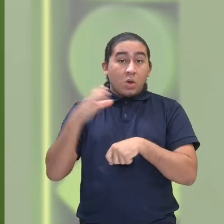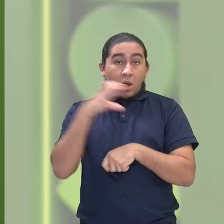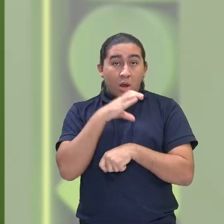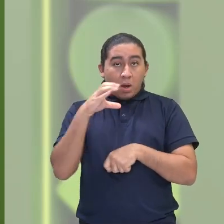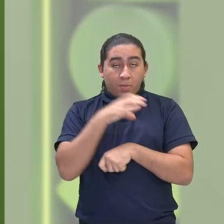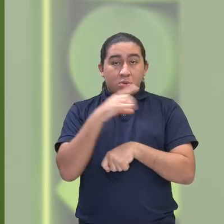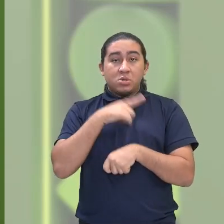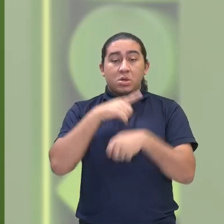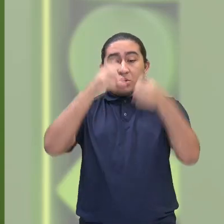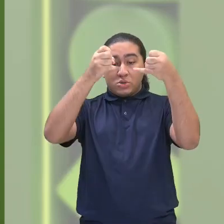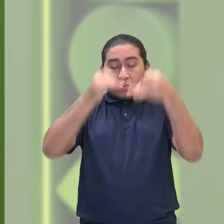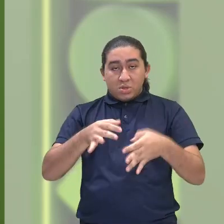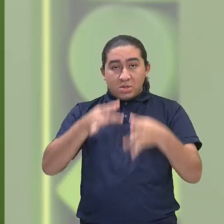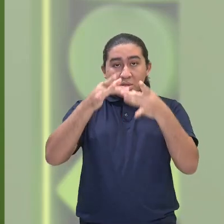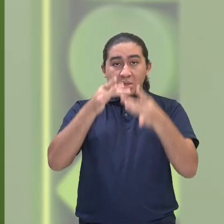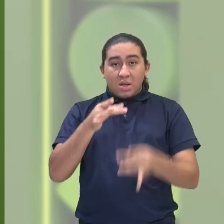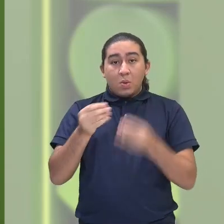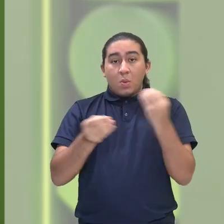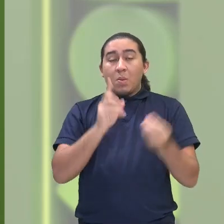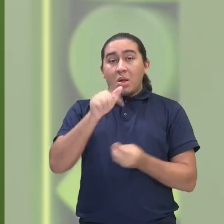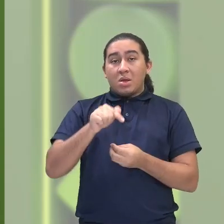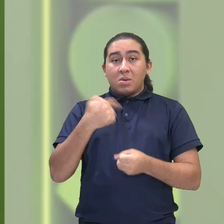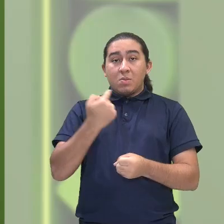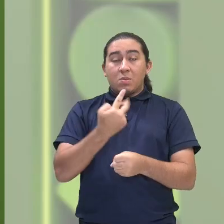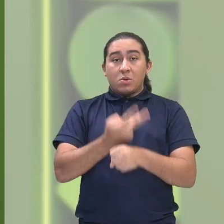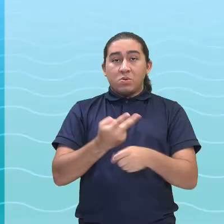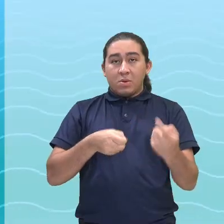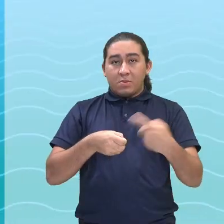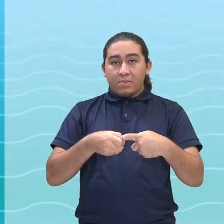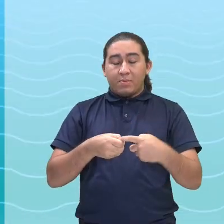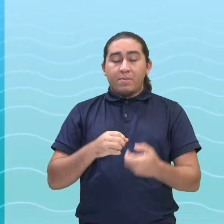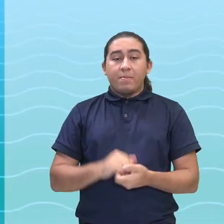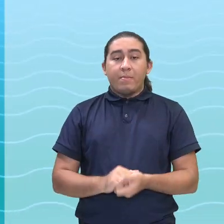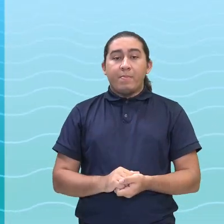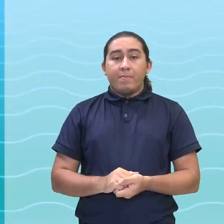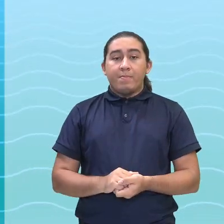animação explicando basicamente como ele funciona e a gente volta.